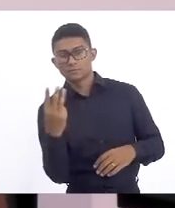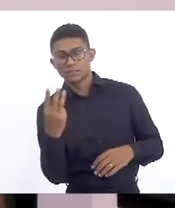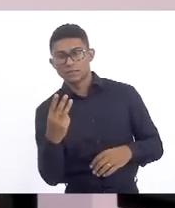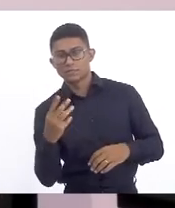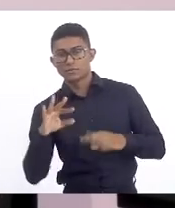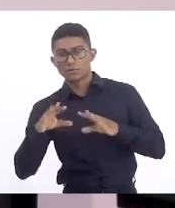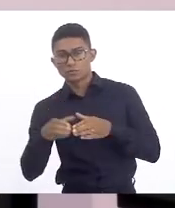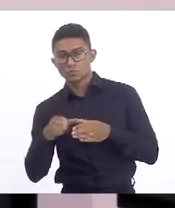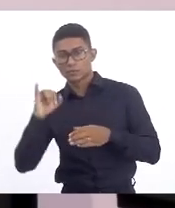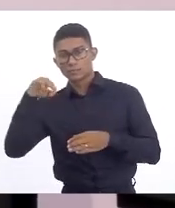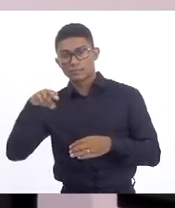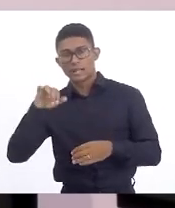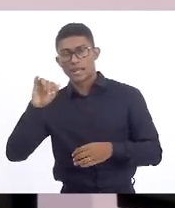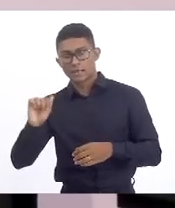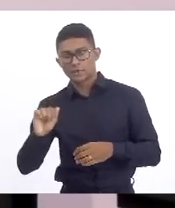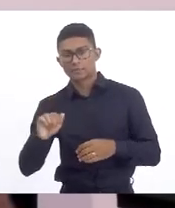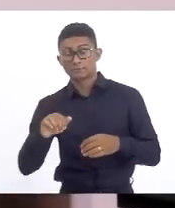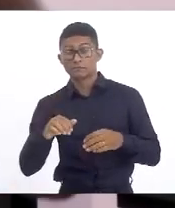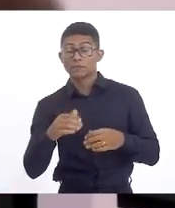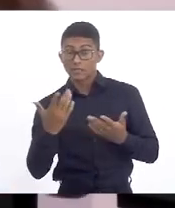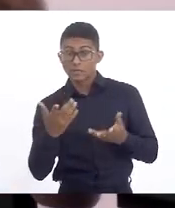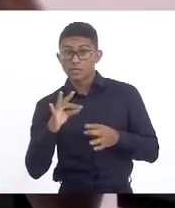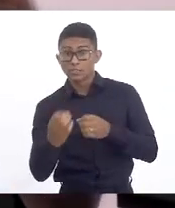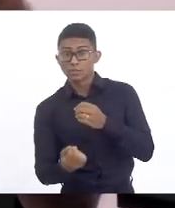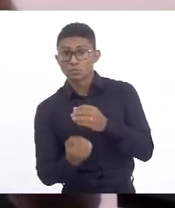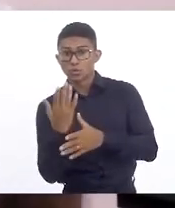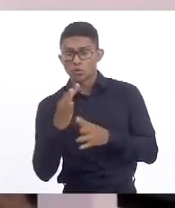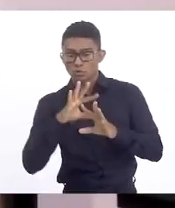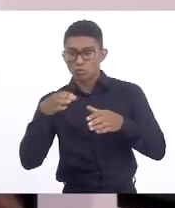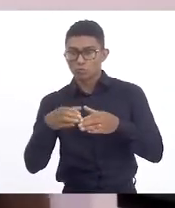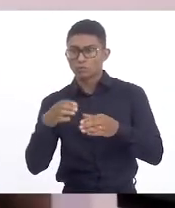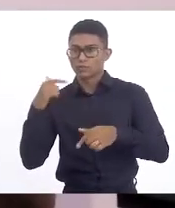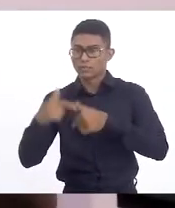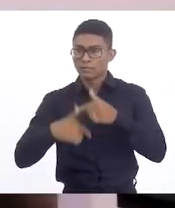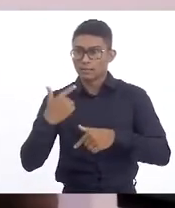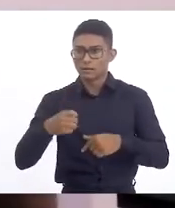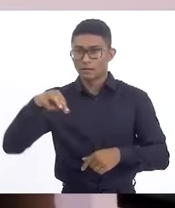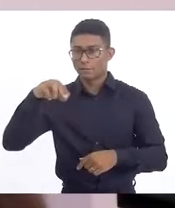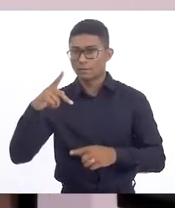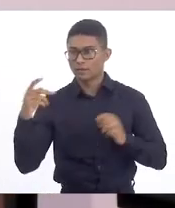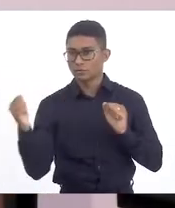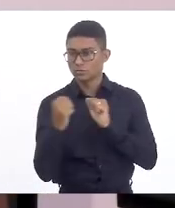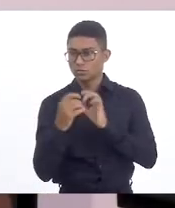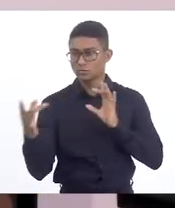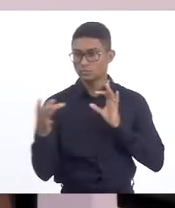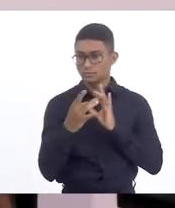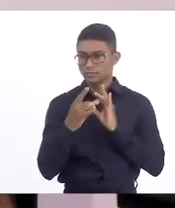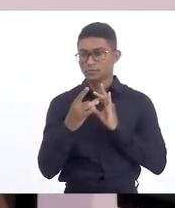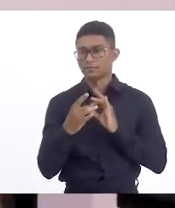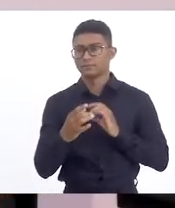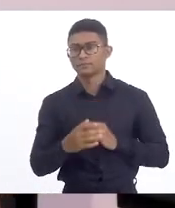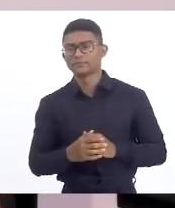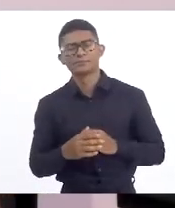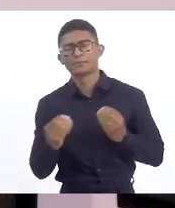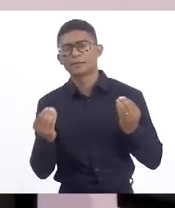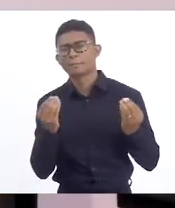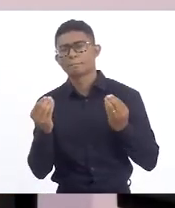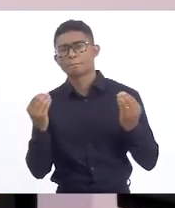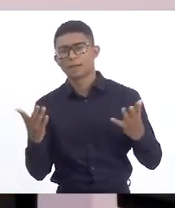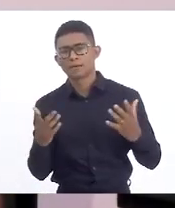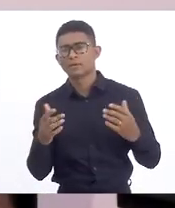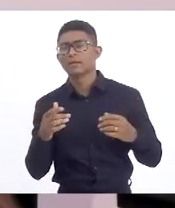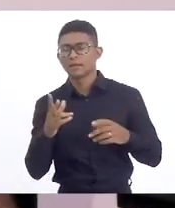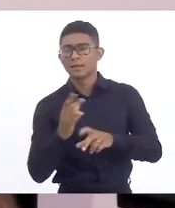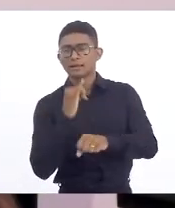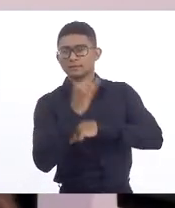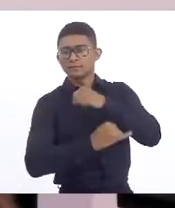determinação do Tiago, criou um grupo de trabalho, inclusive com o Ministério Público, vamos assinar um acordo de cooperação técnica com o Ministério Público, para que fizesse um monitoramento